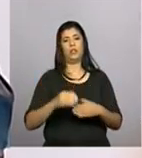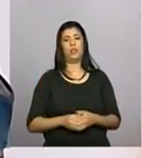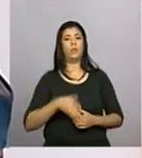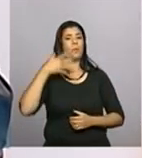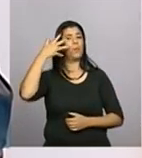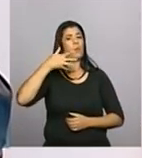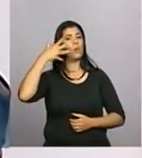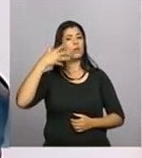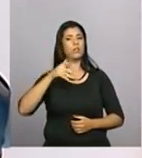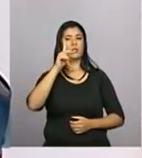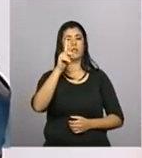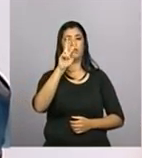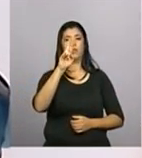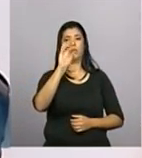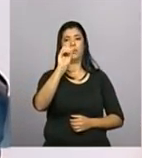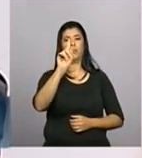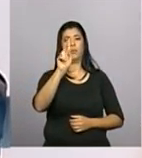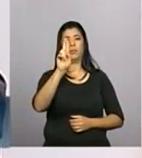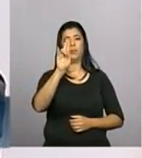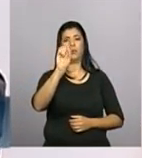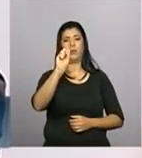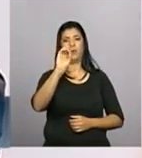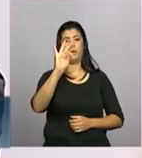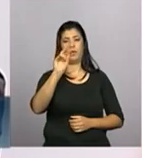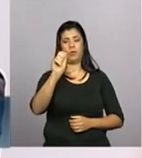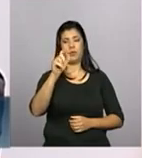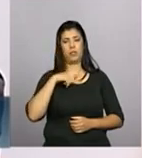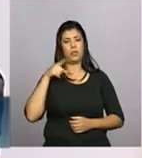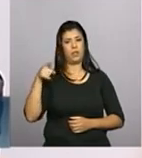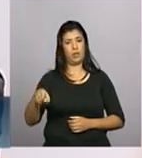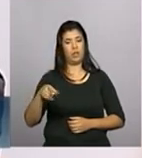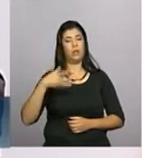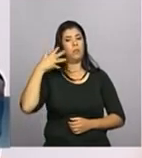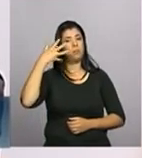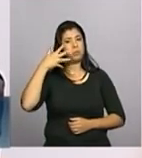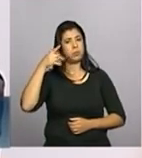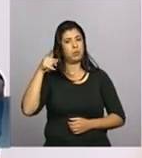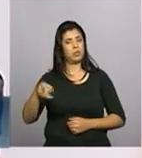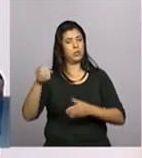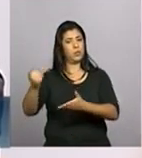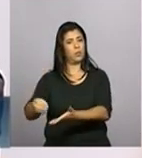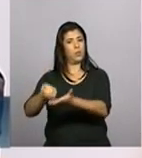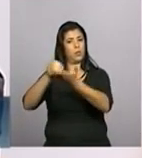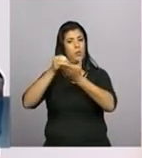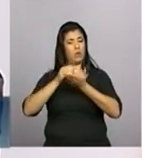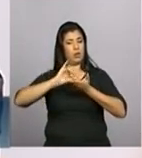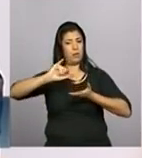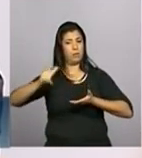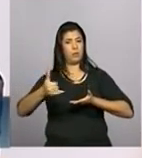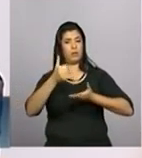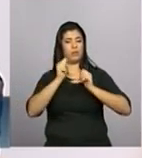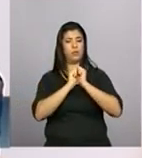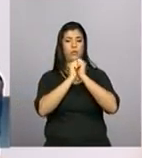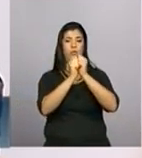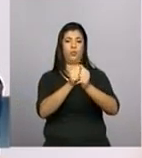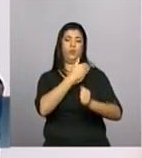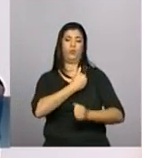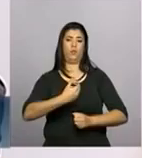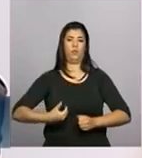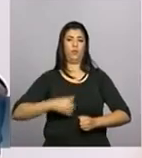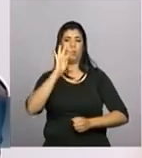Progressista, um partido que me deu esta oportunidade de vir para o governo federal,